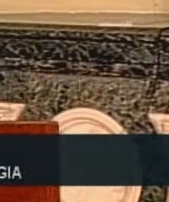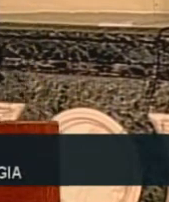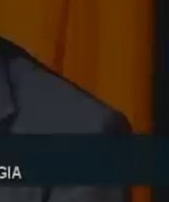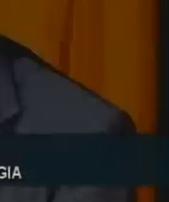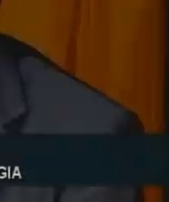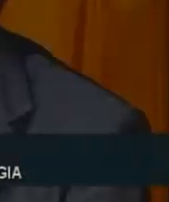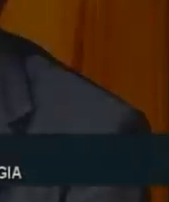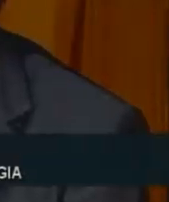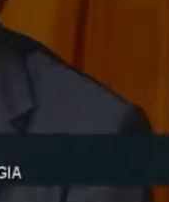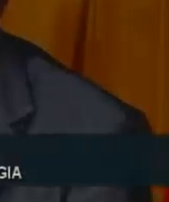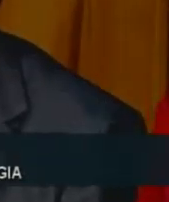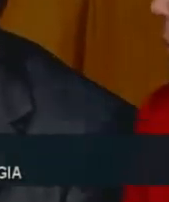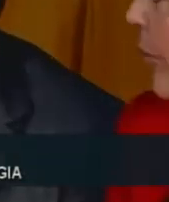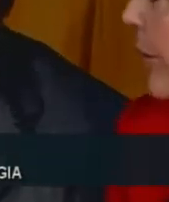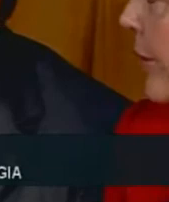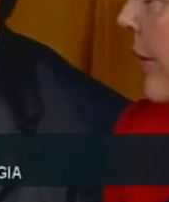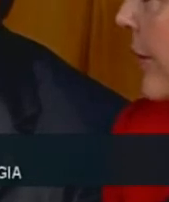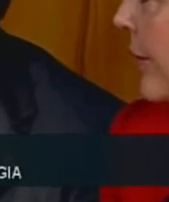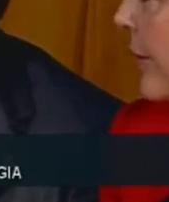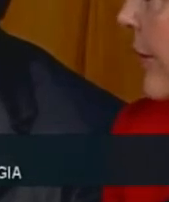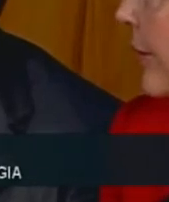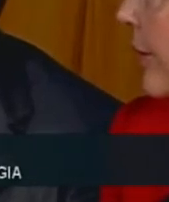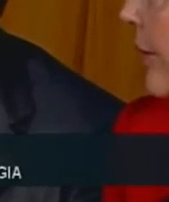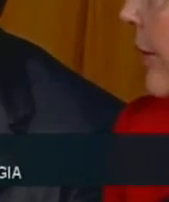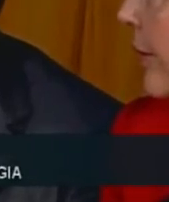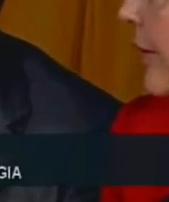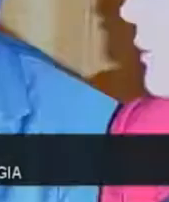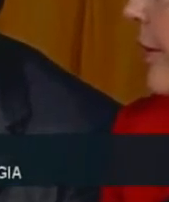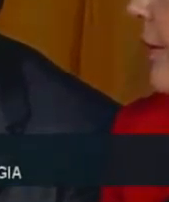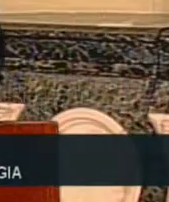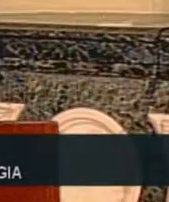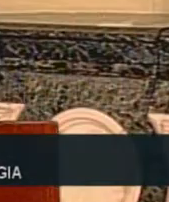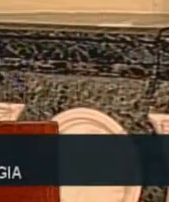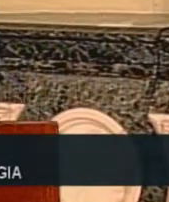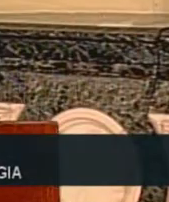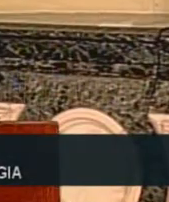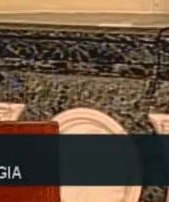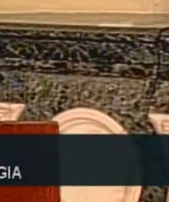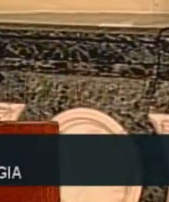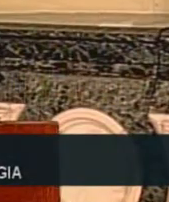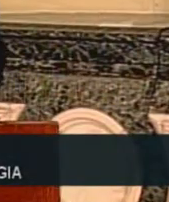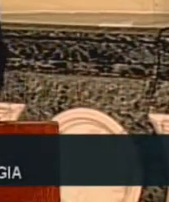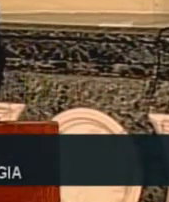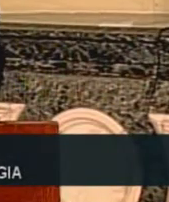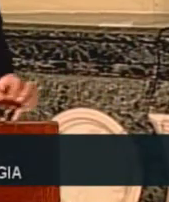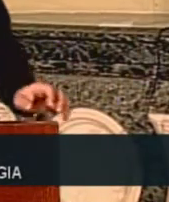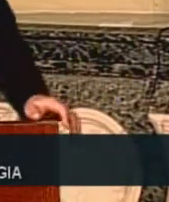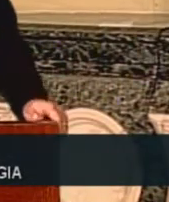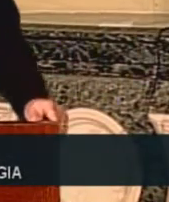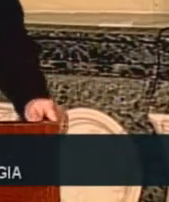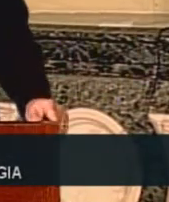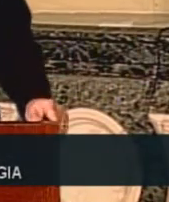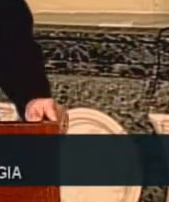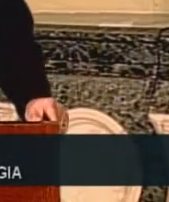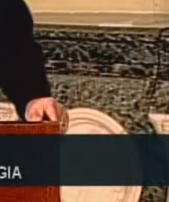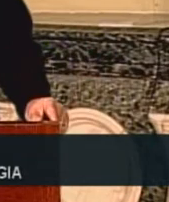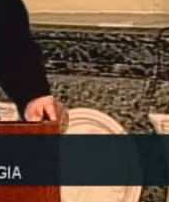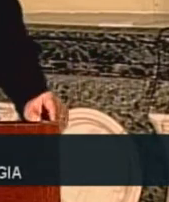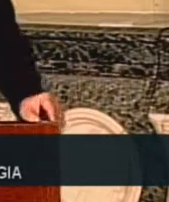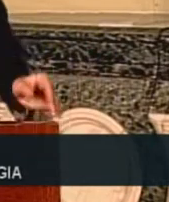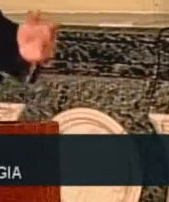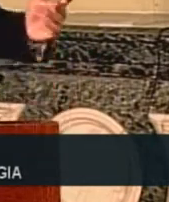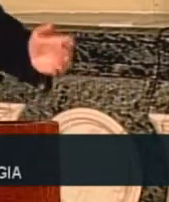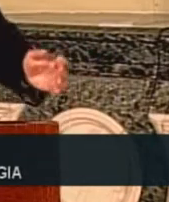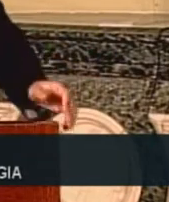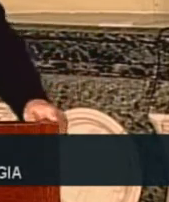colaborativamente na nossa federação, nós alcançamos um trabalho de mais 7 meses